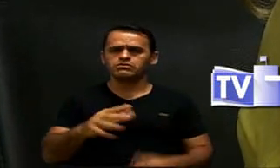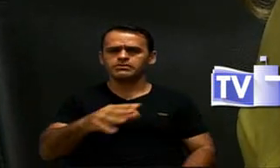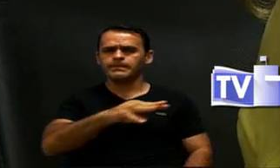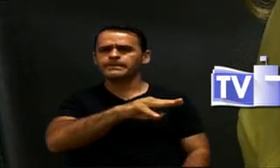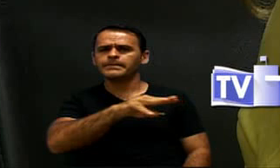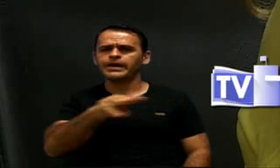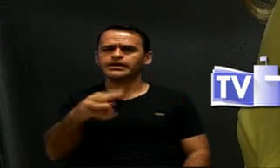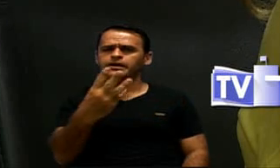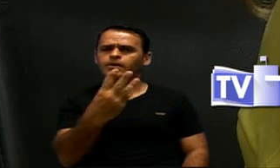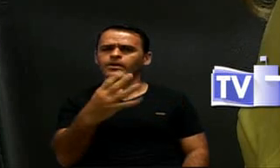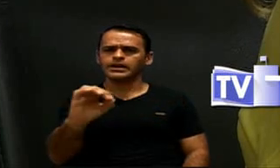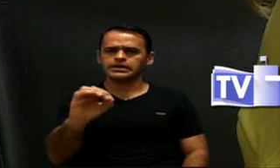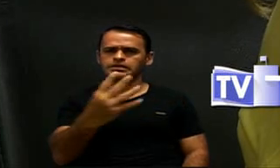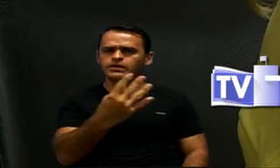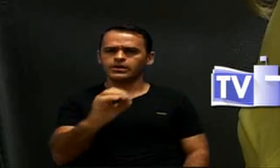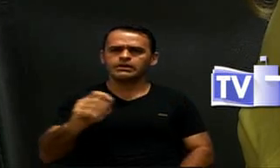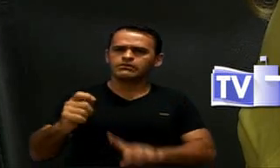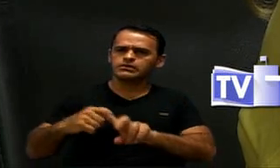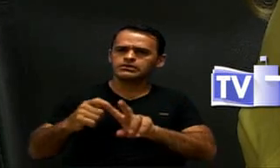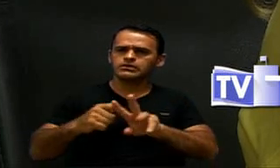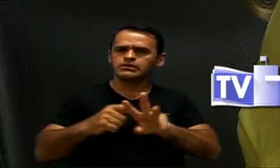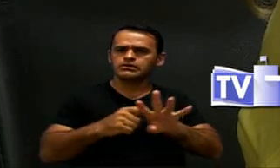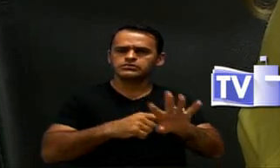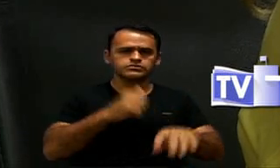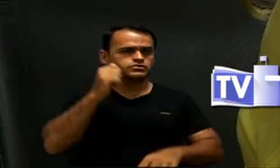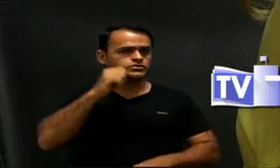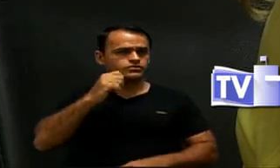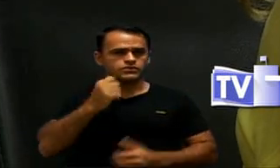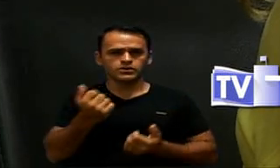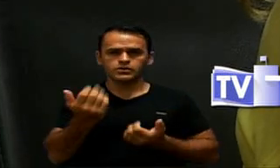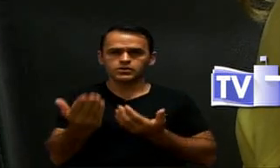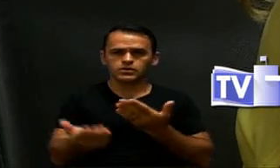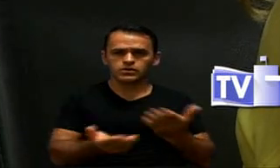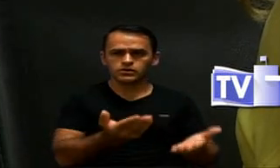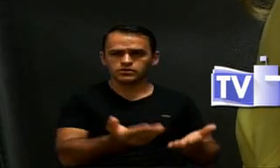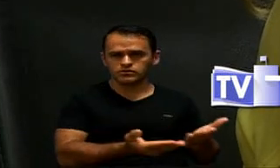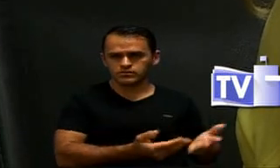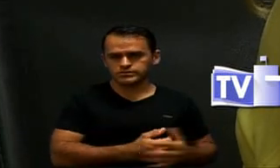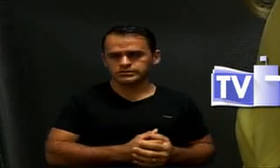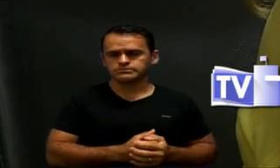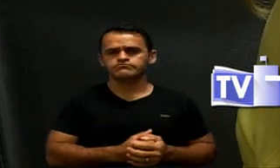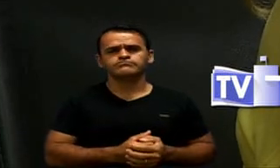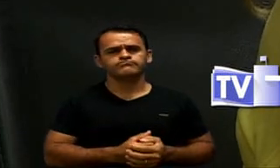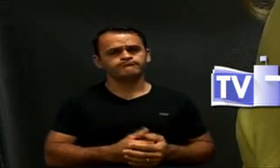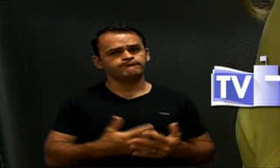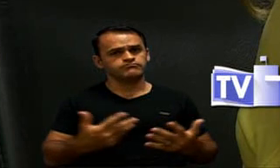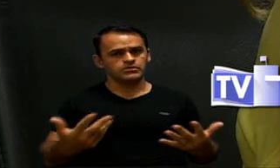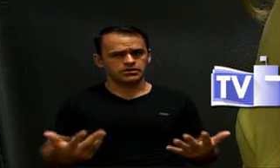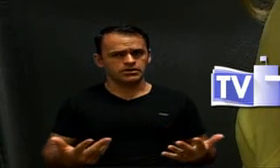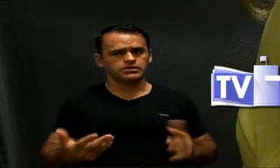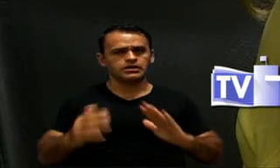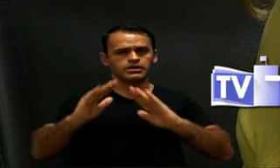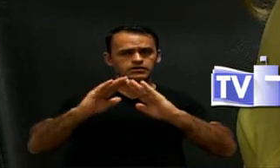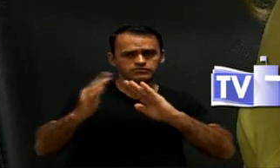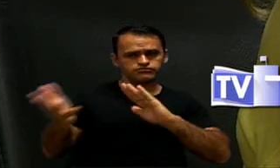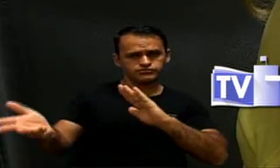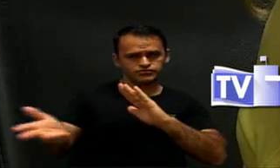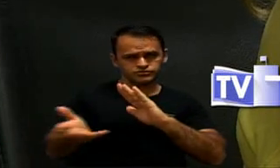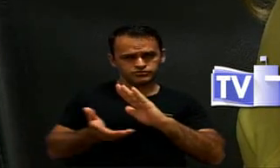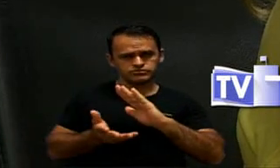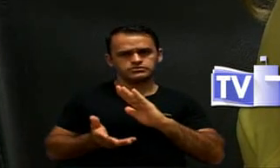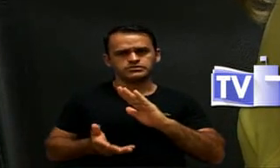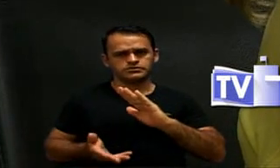40 mulheres mês, tá? E graças a Deus a Casa Abrigo, como a